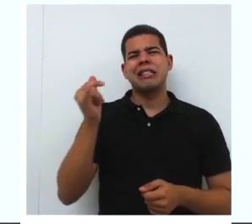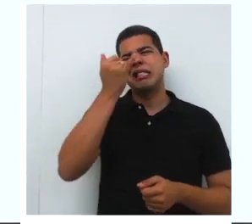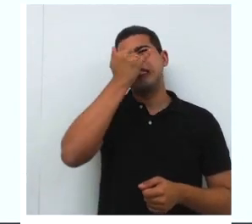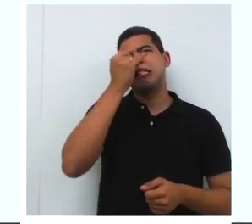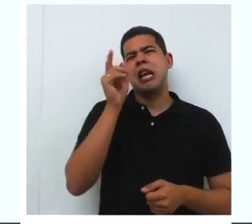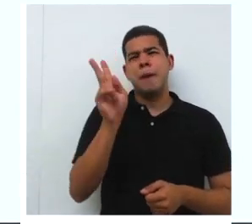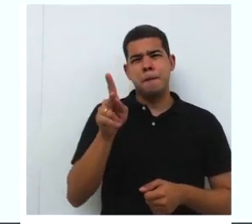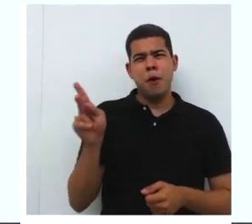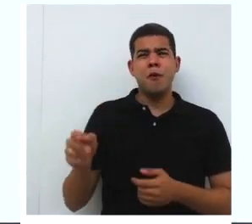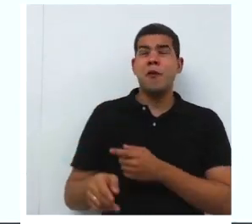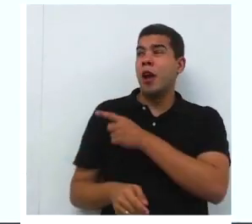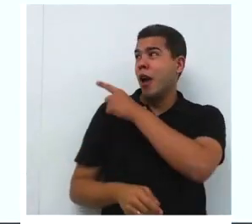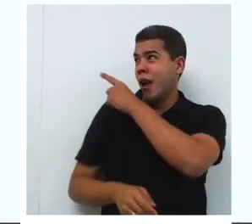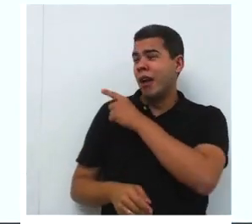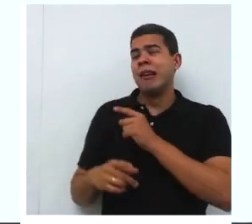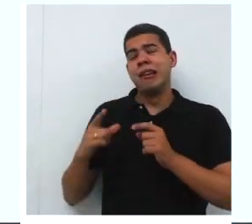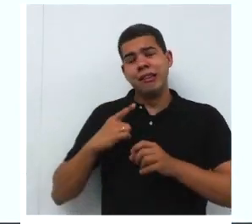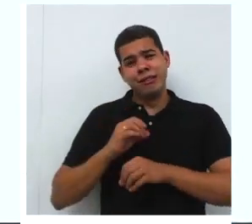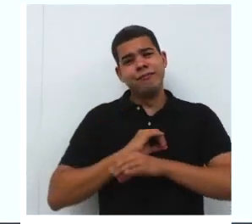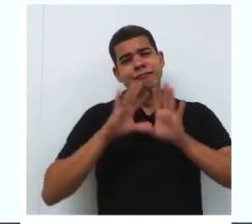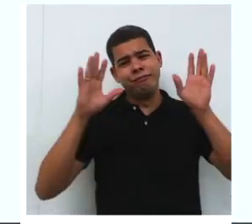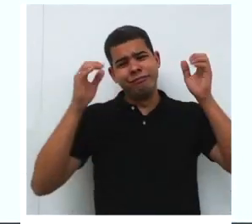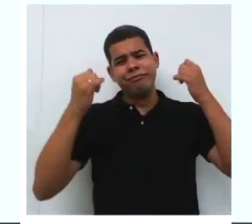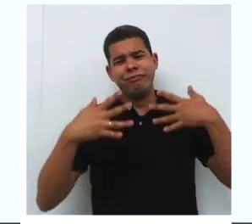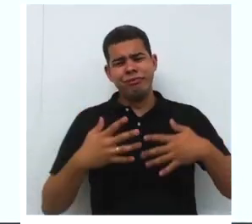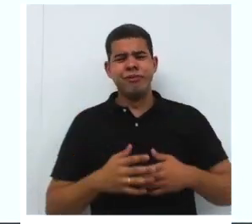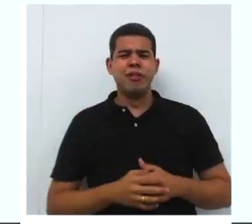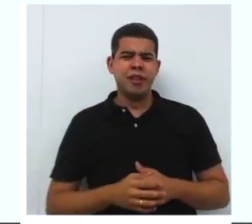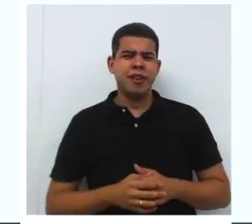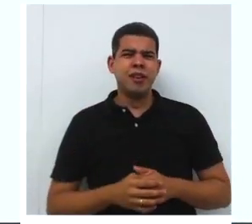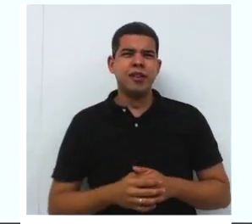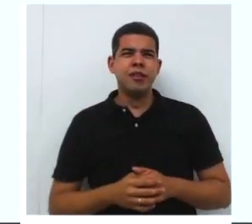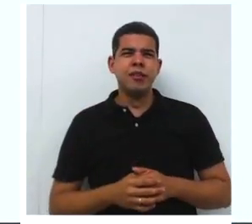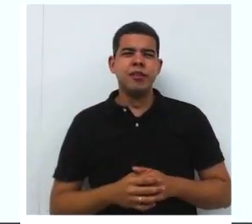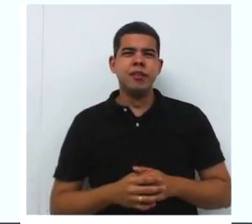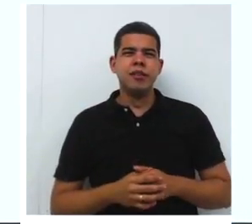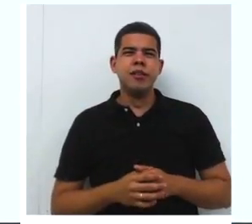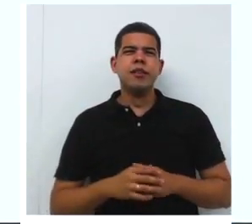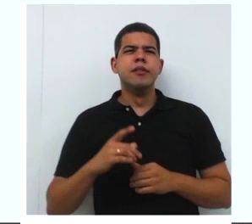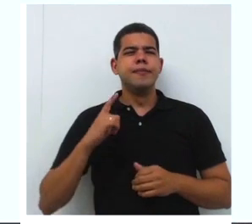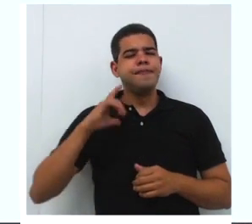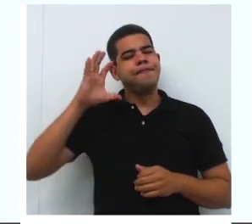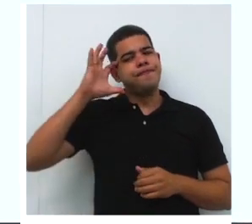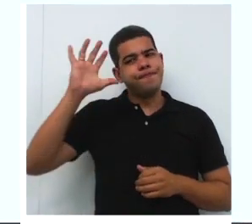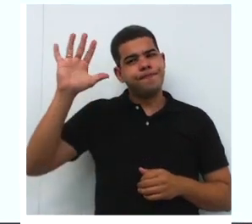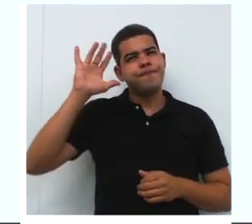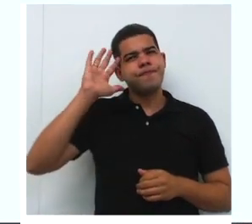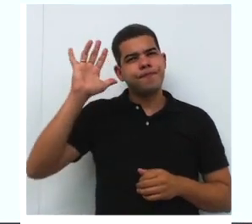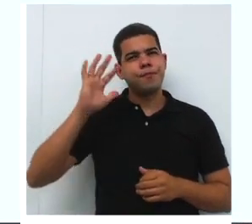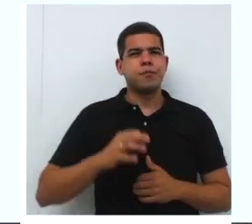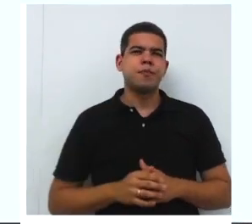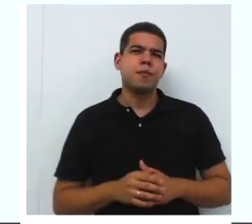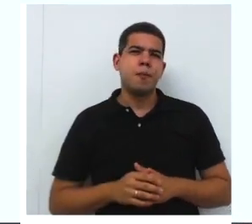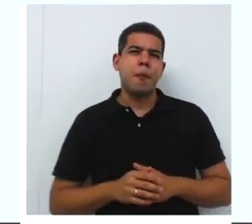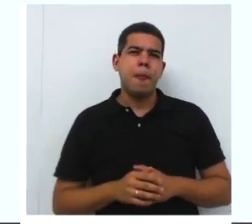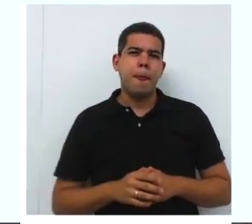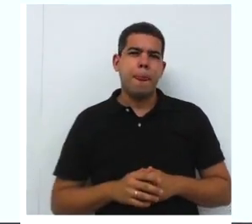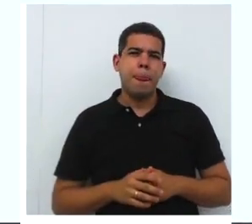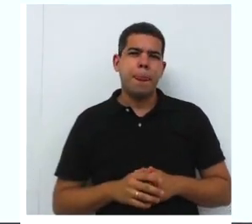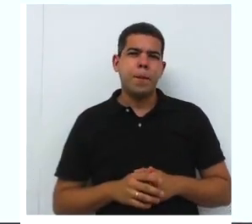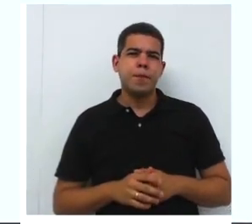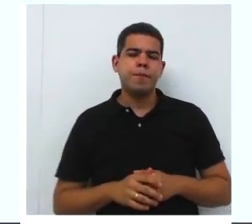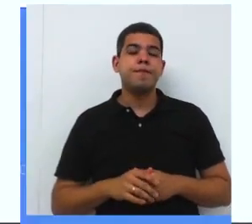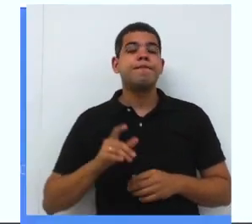razão, o professor está dizendo uma coisa que muitas vezes a gente não liga. É ou não é? Vamos pensar direitinho nisso.